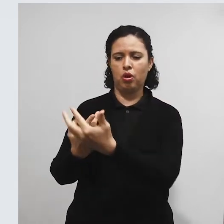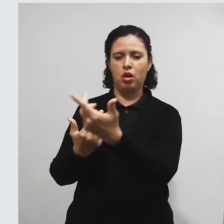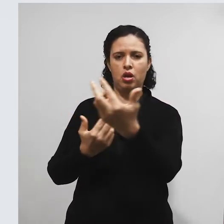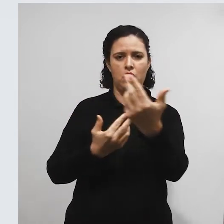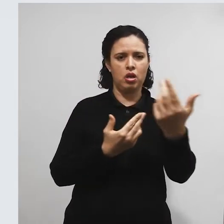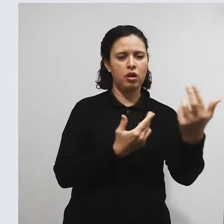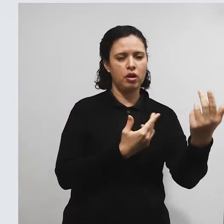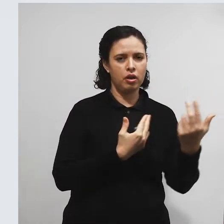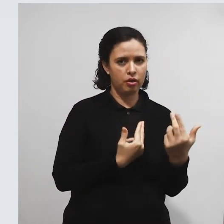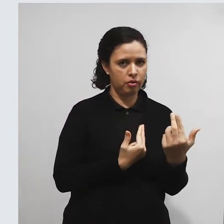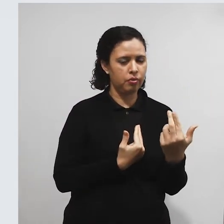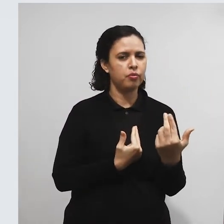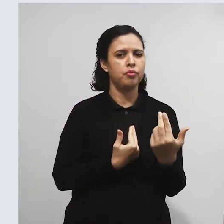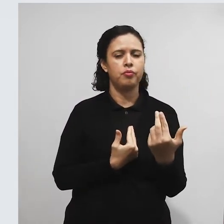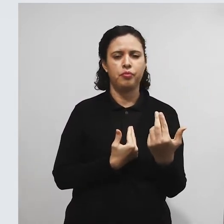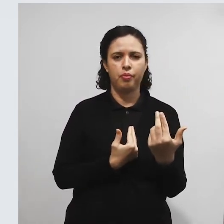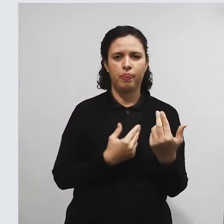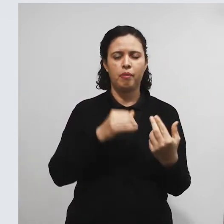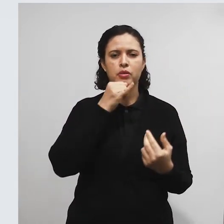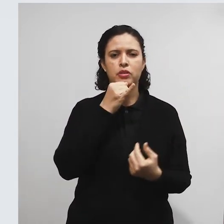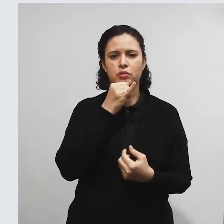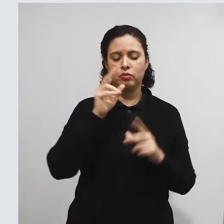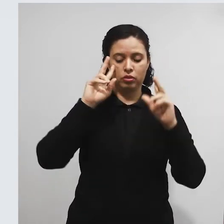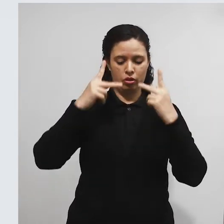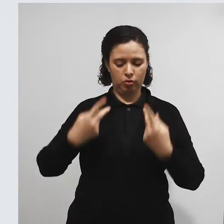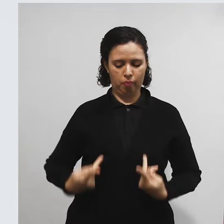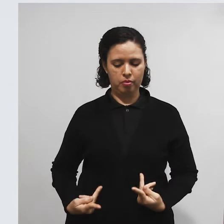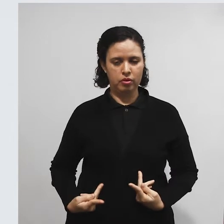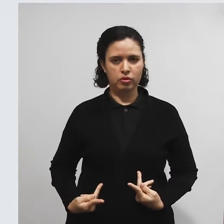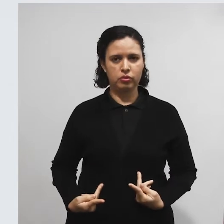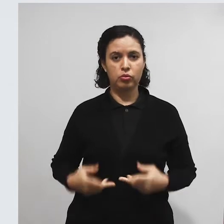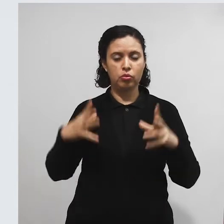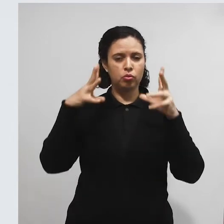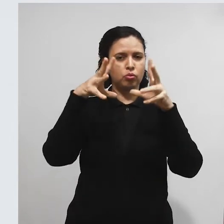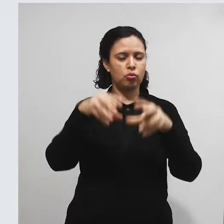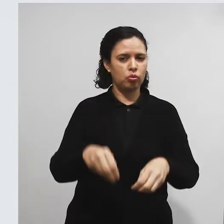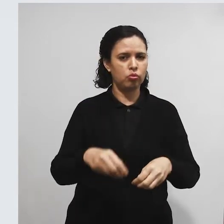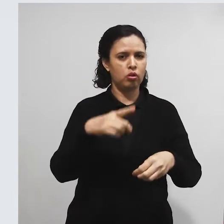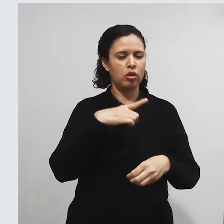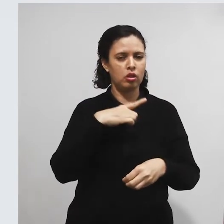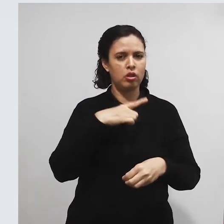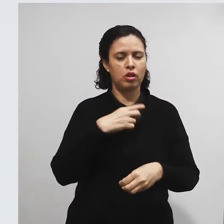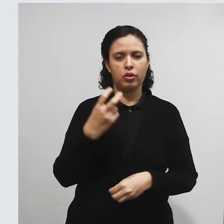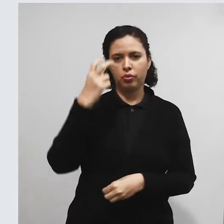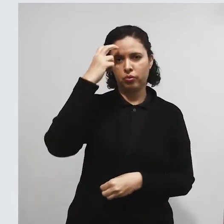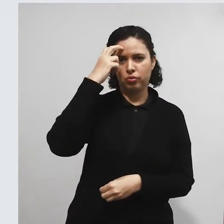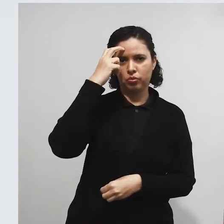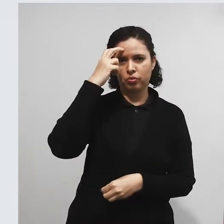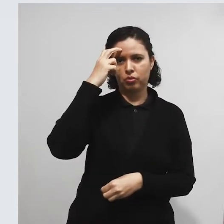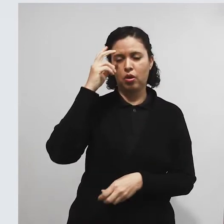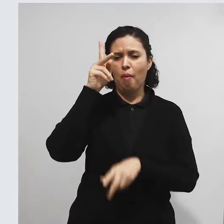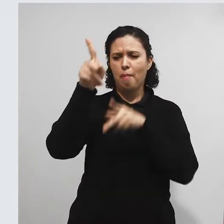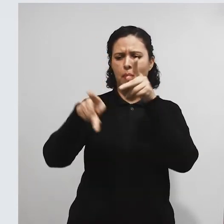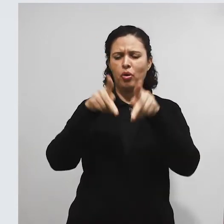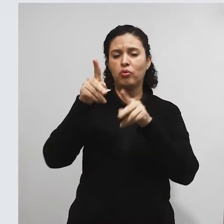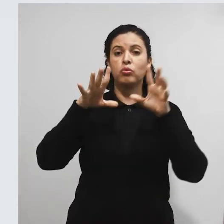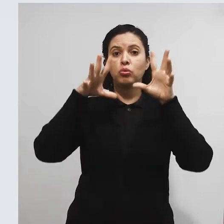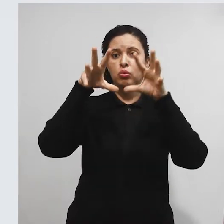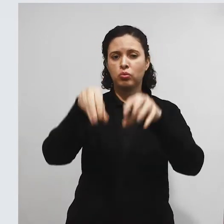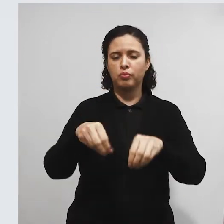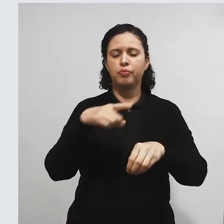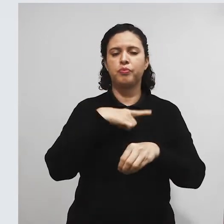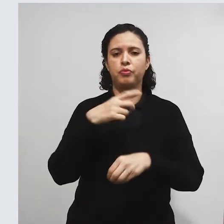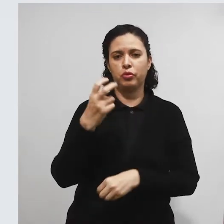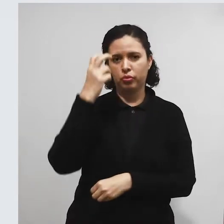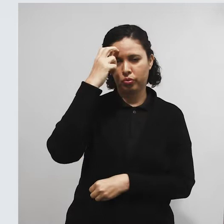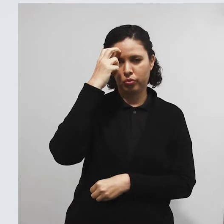pertence a todos os seres humanos. Não podemos dizer que um ser humano não tenha cultura e que exista um povo no planeta que não tenha cultura,